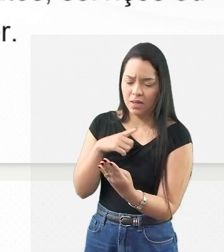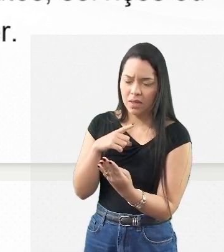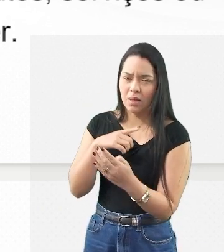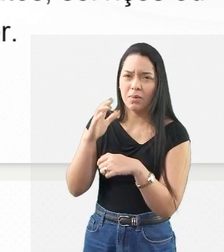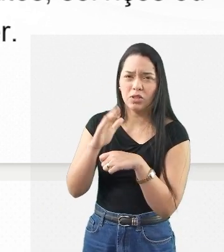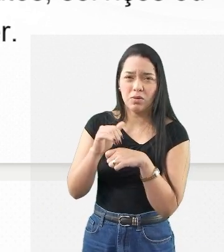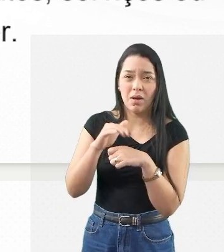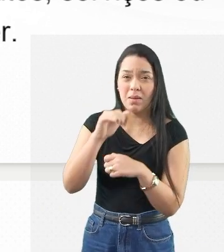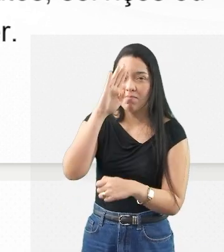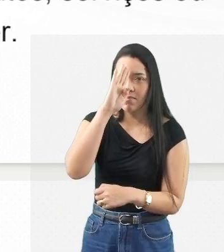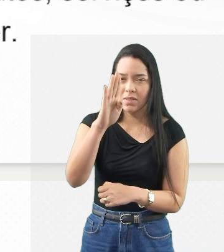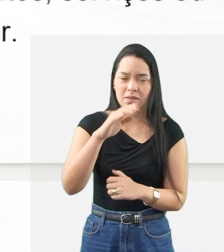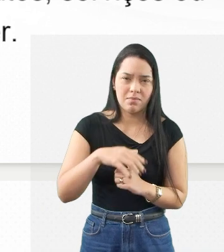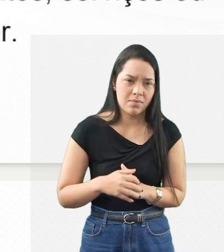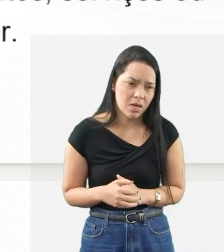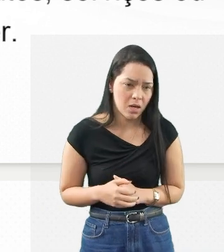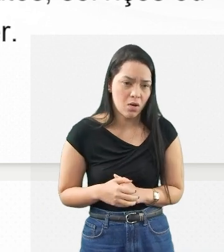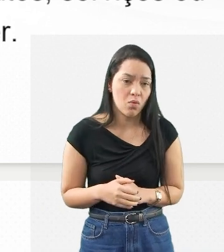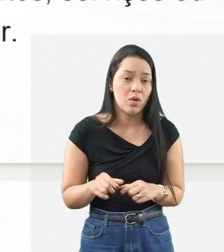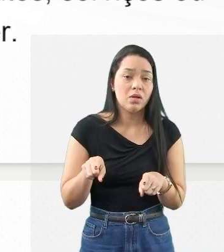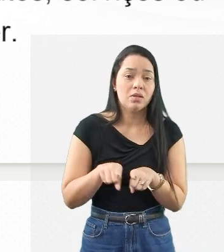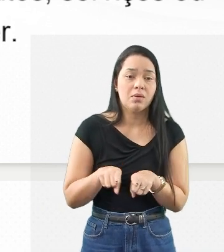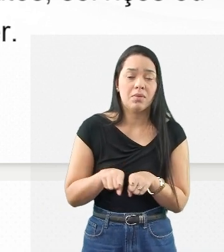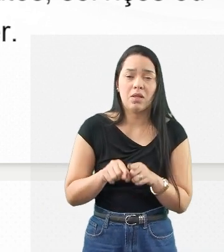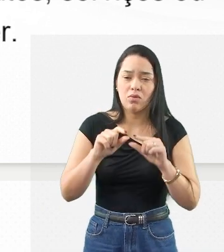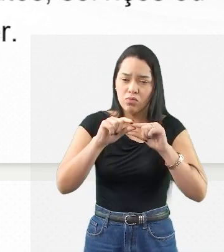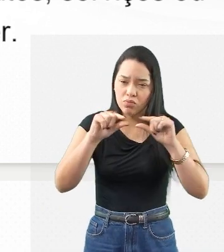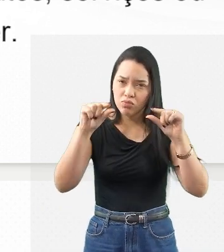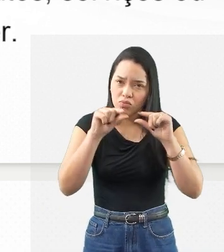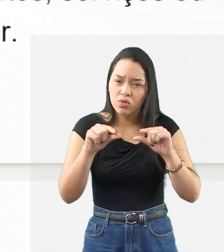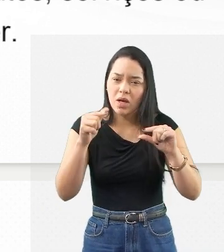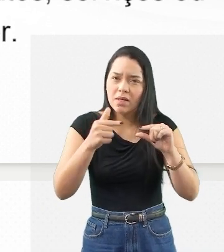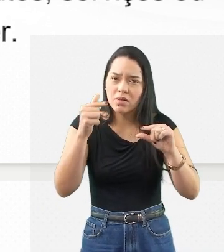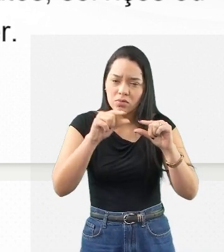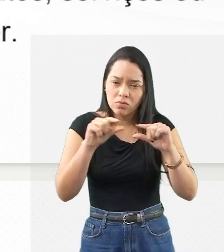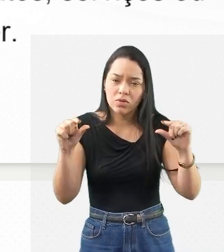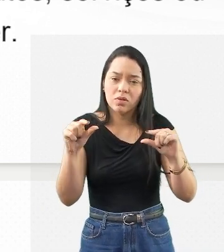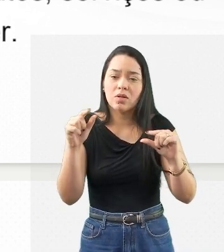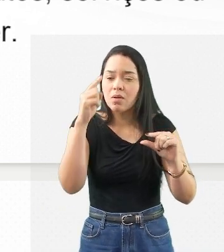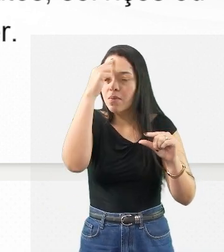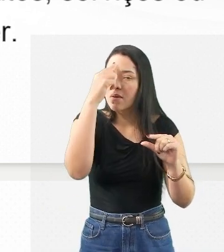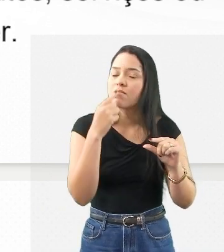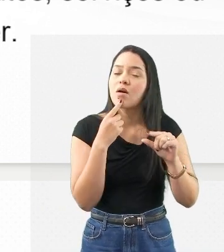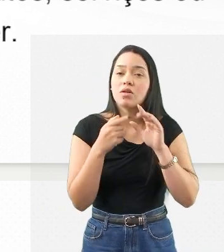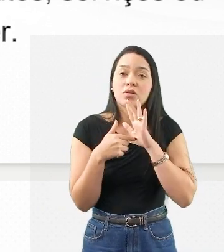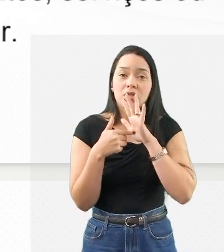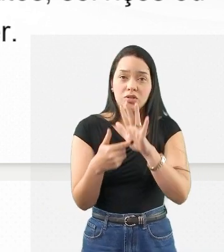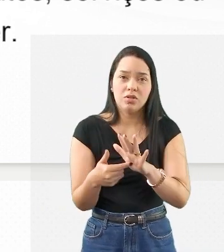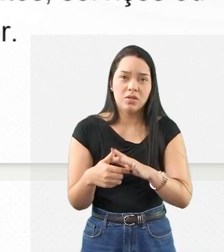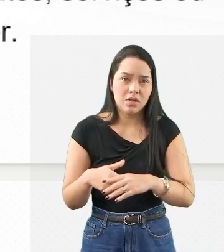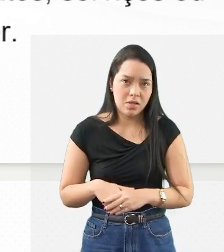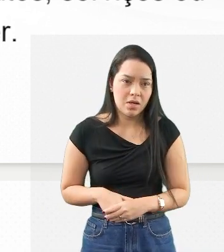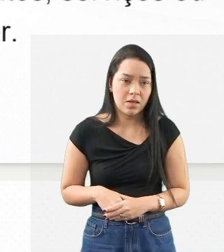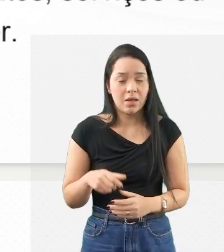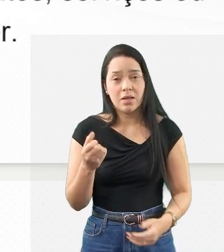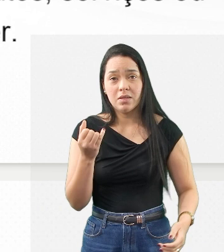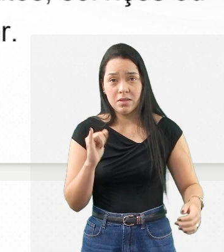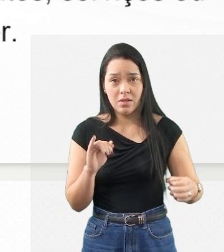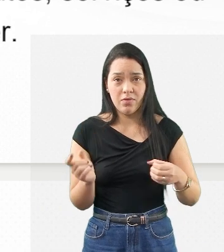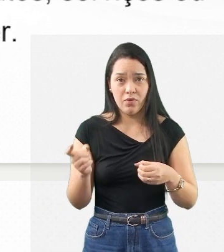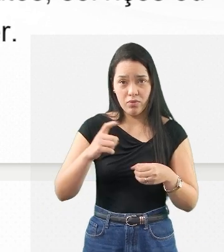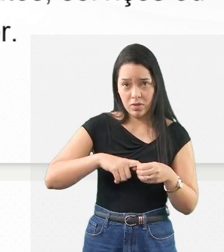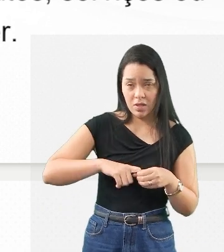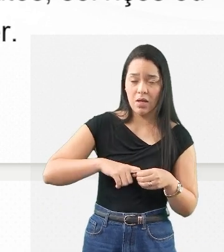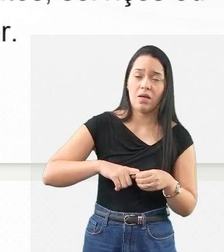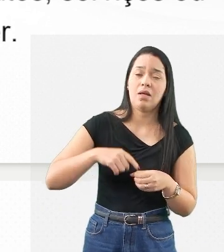chamada principal. A gente tem, às vezes, o título, o subtítulo e uma imagem de destaque. Se vocês voltarem lá no exemplo